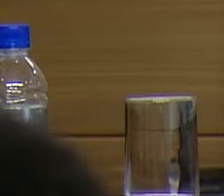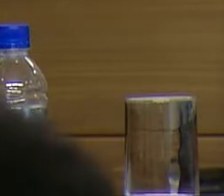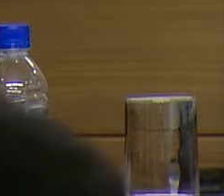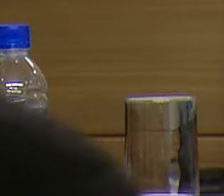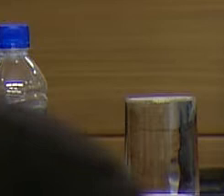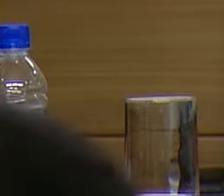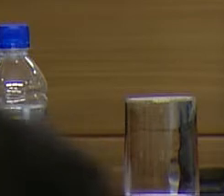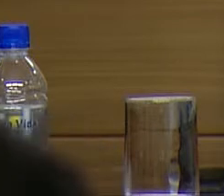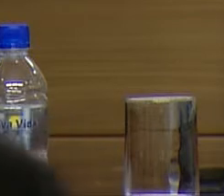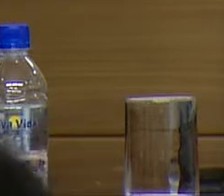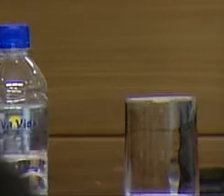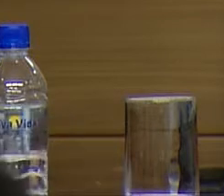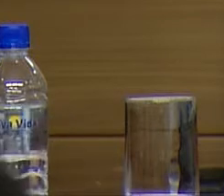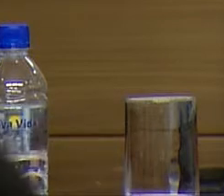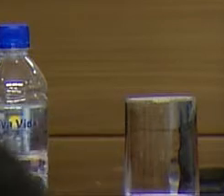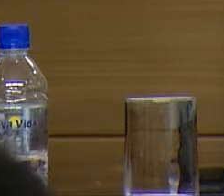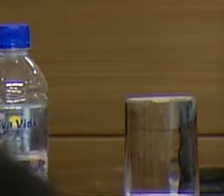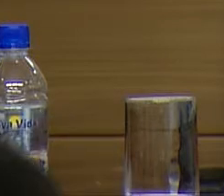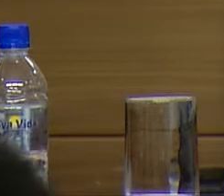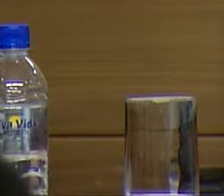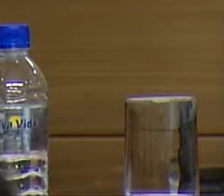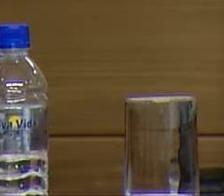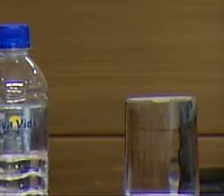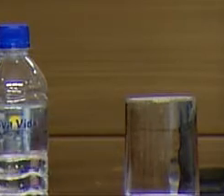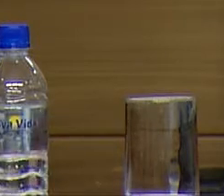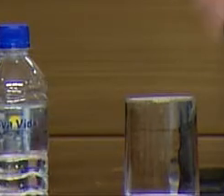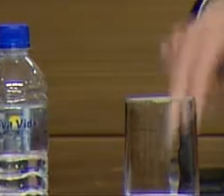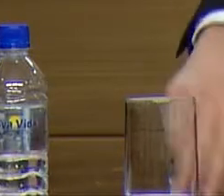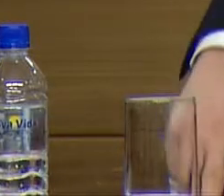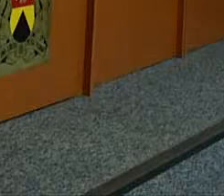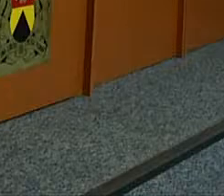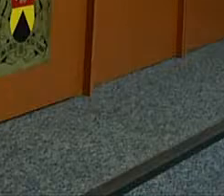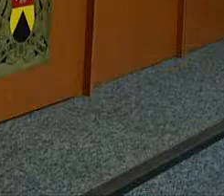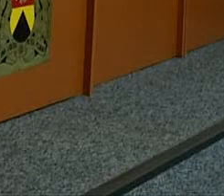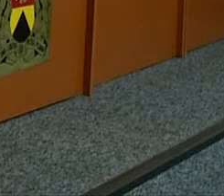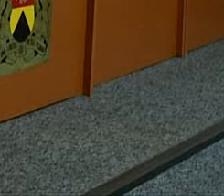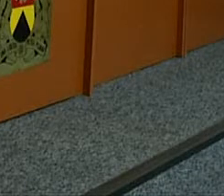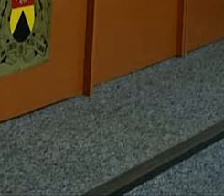mais esse problema aí, né, dentro do projeto, tá bom?